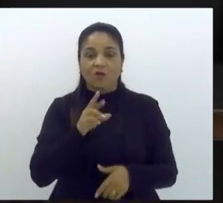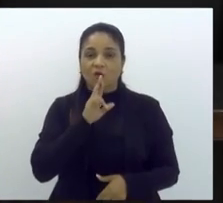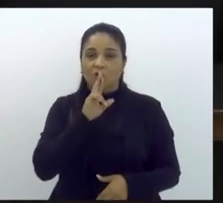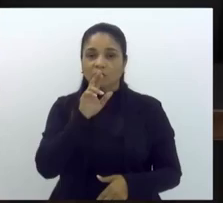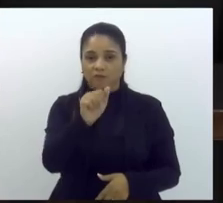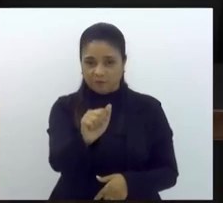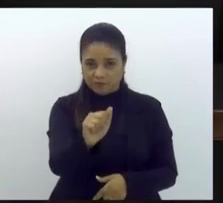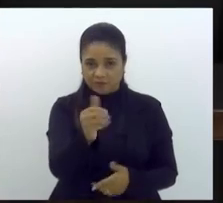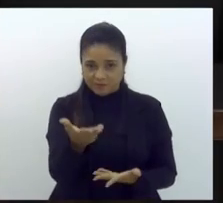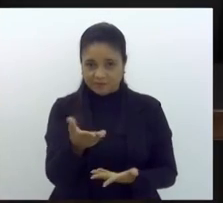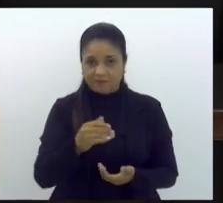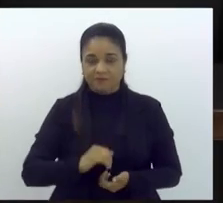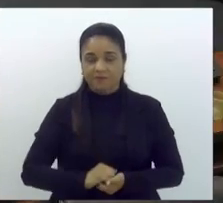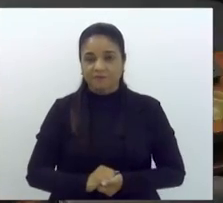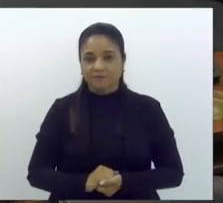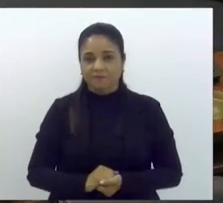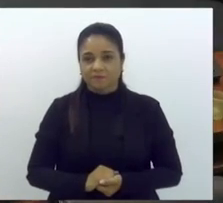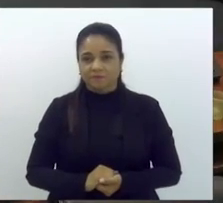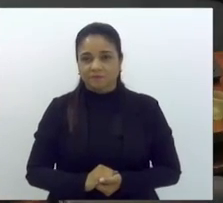Amorim